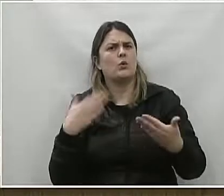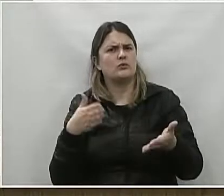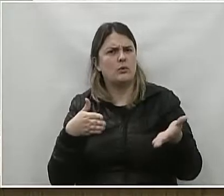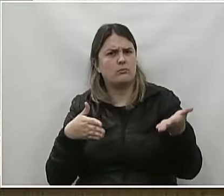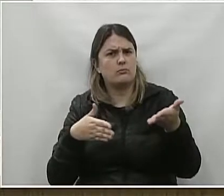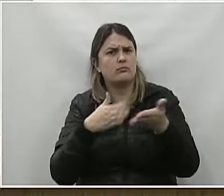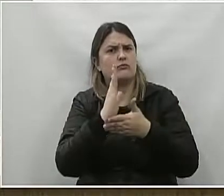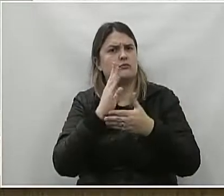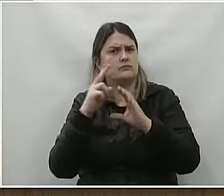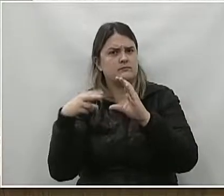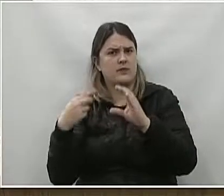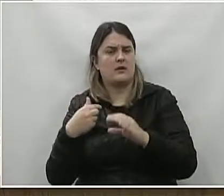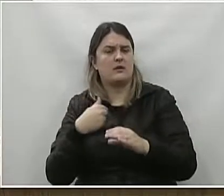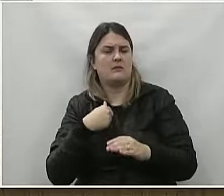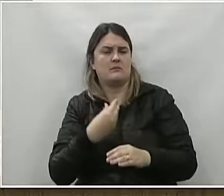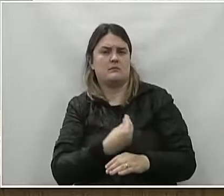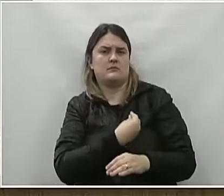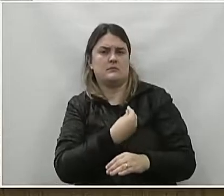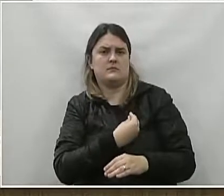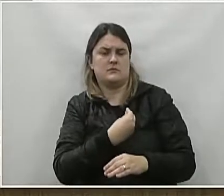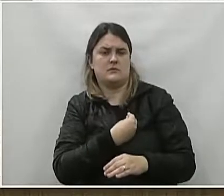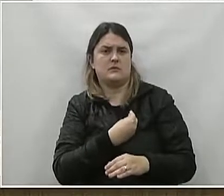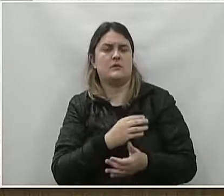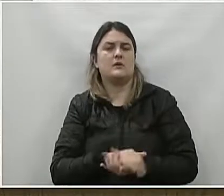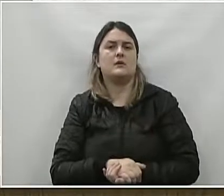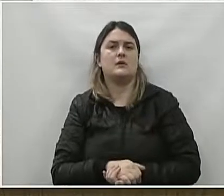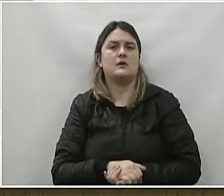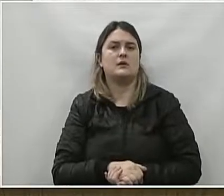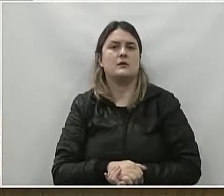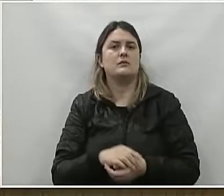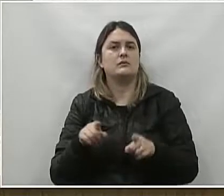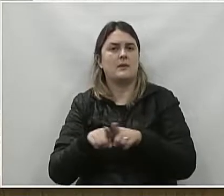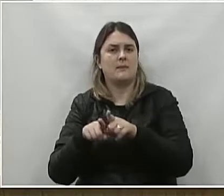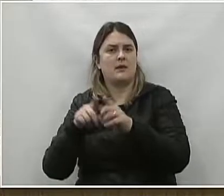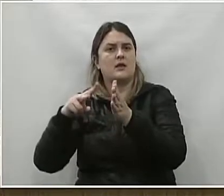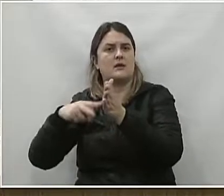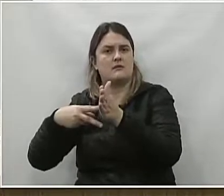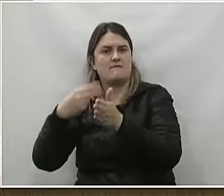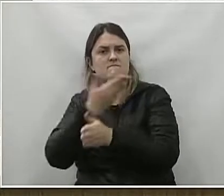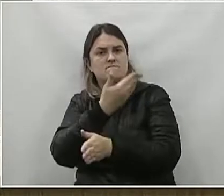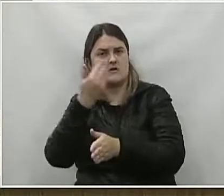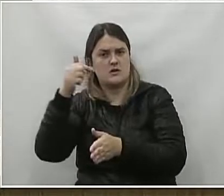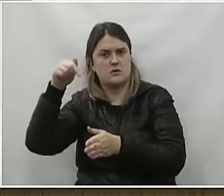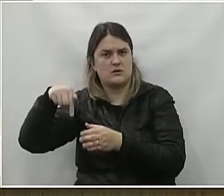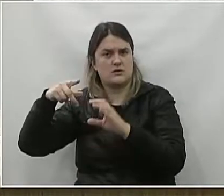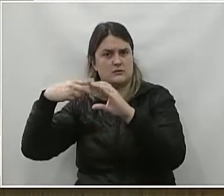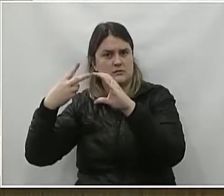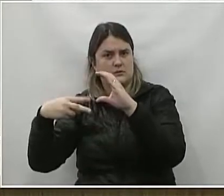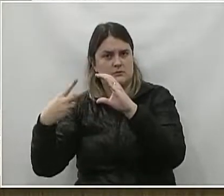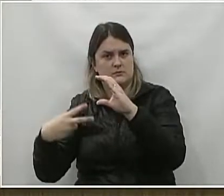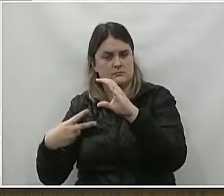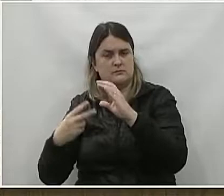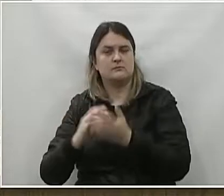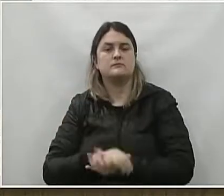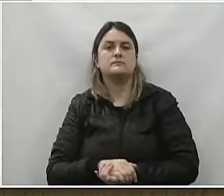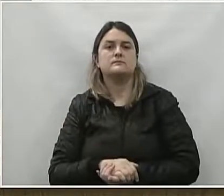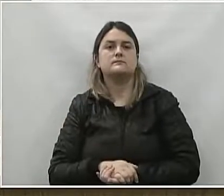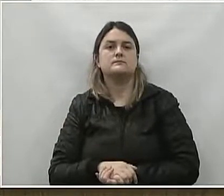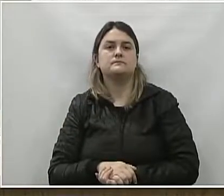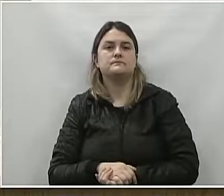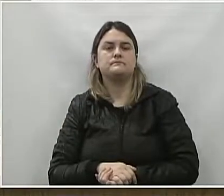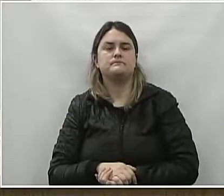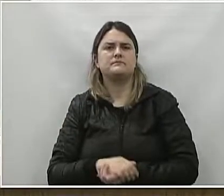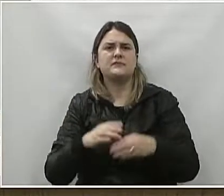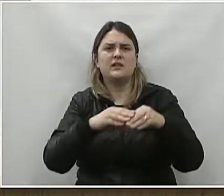essa votação, estava presente os representantes dos sindicatos aqui na Câmara de Vereadores, tudo, e